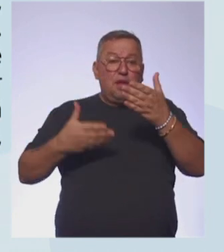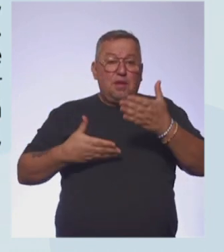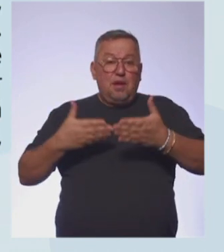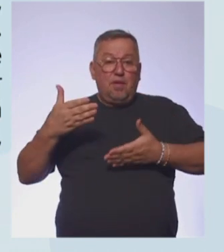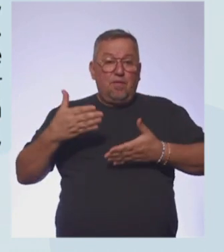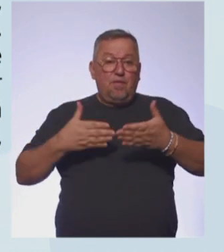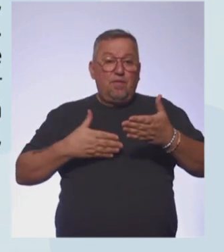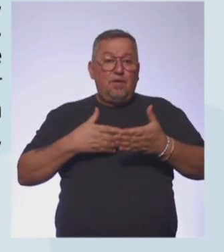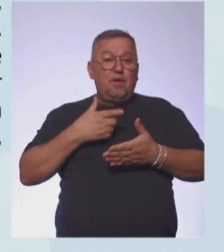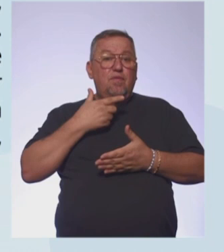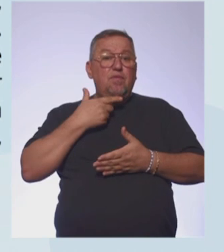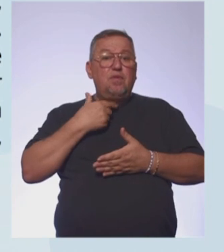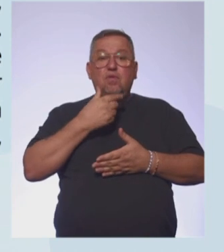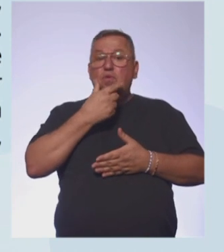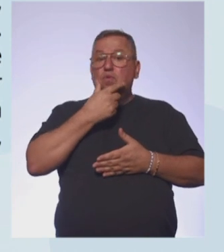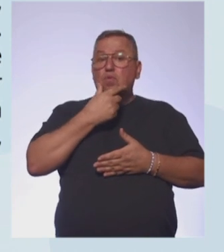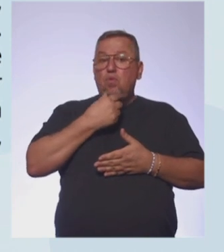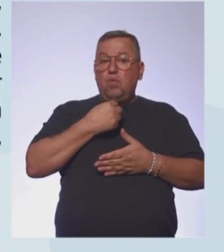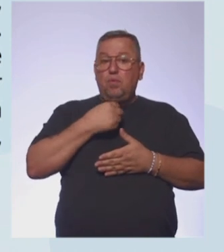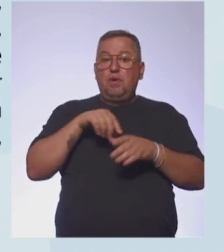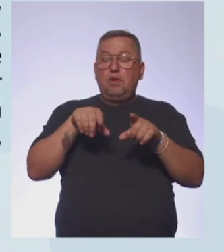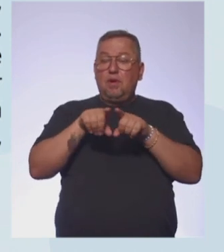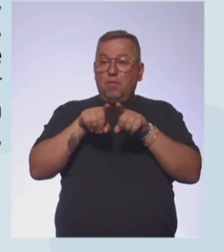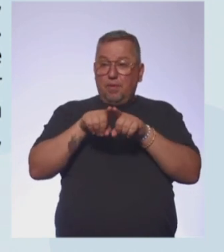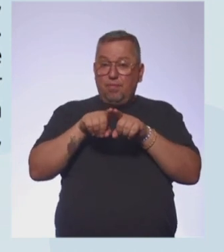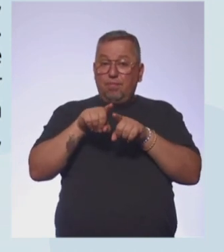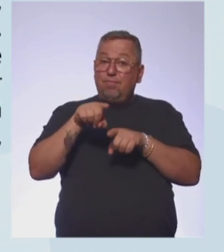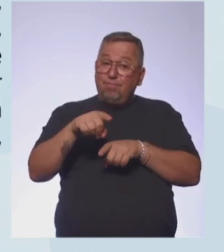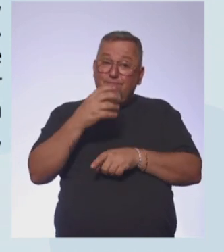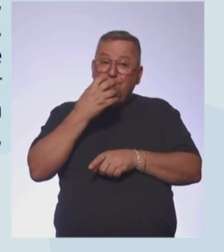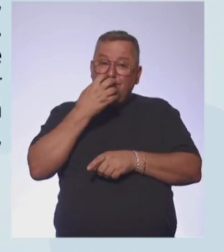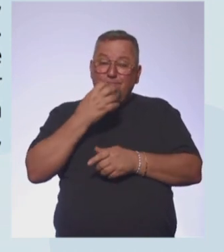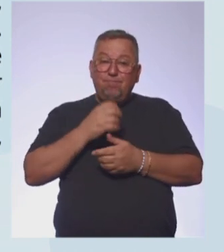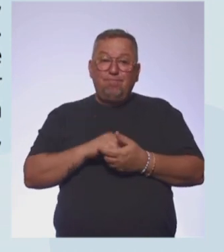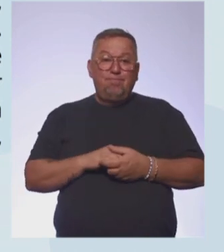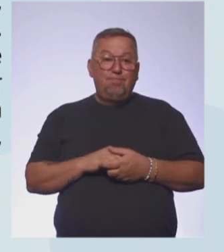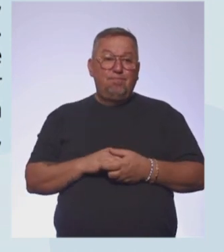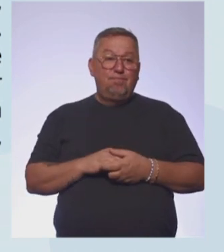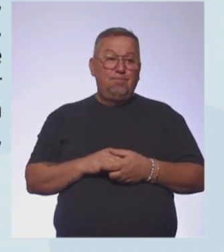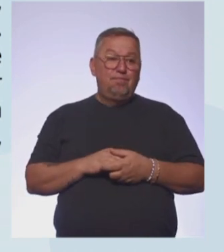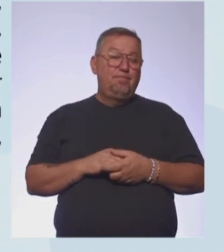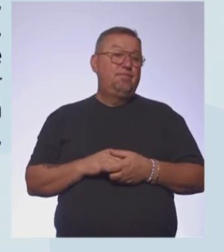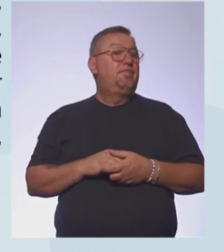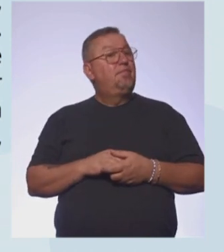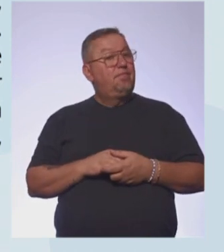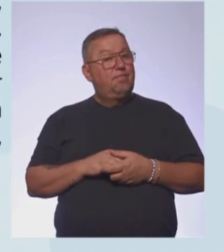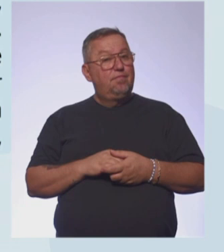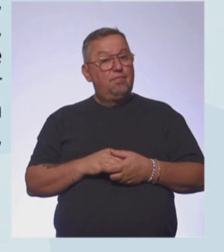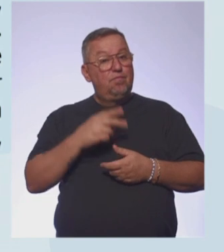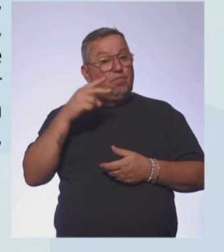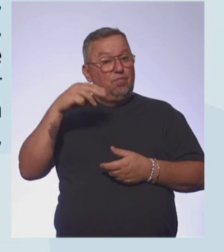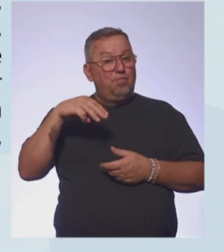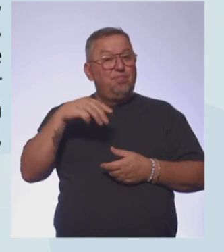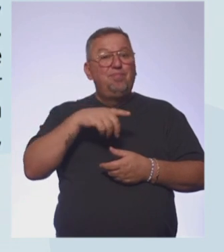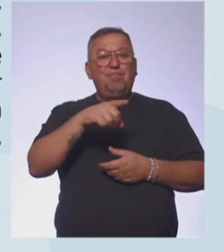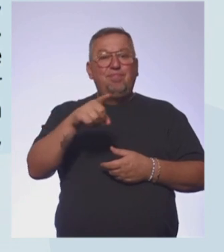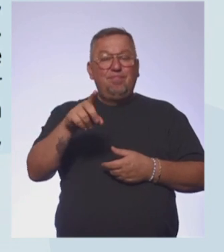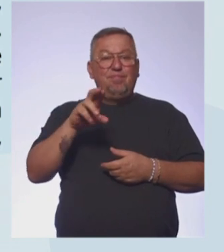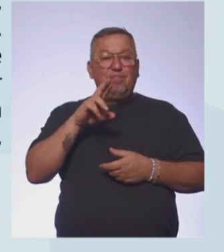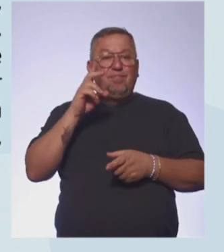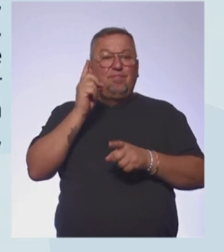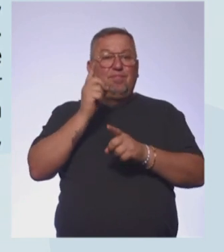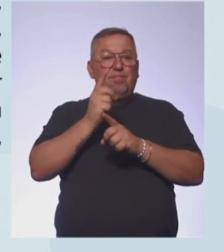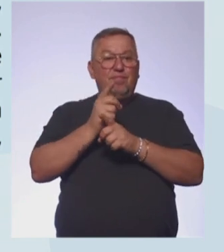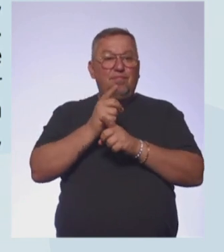aos interesses da humanidade, incluídos, assim, os cachorros. Vamos lá? 2 minutinhos. Encontrem